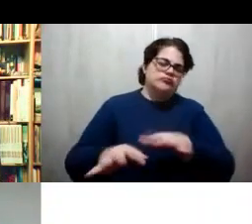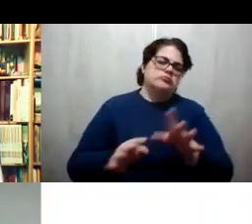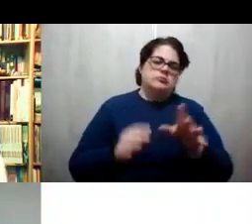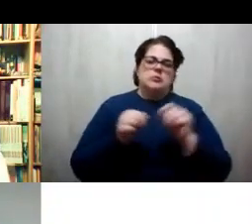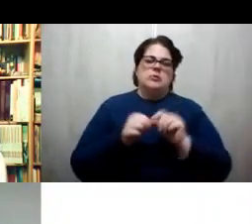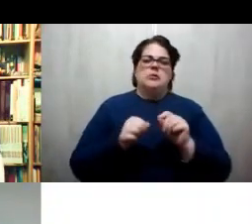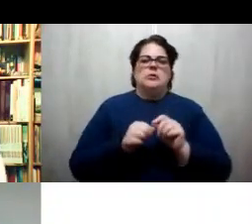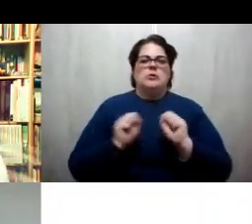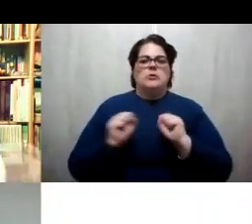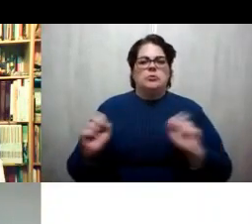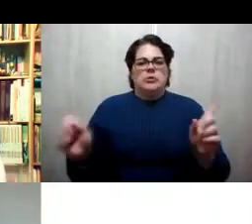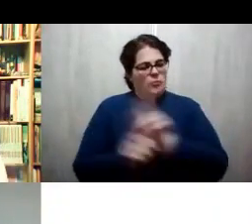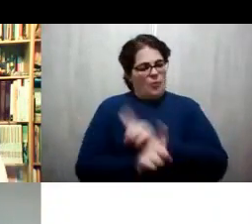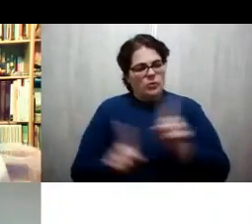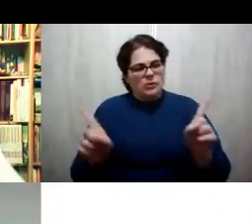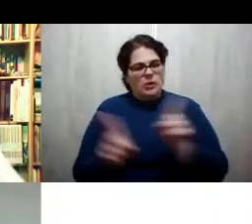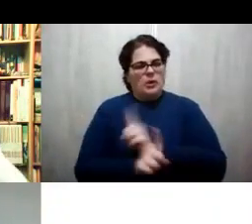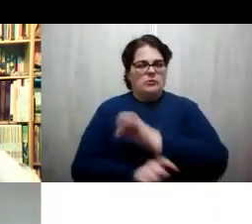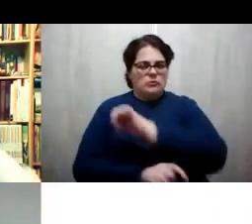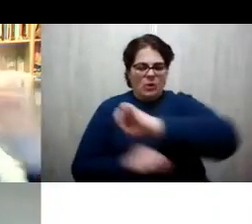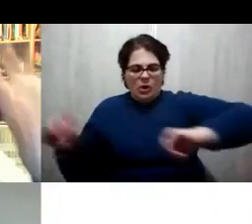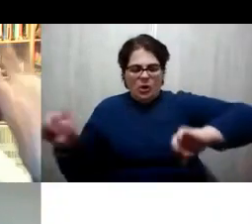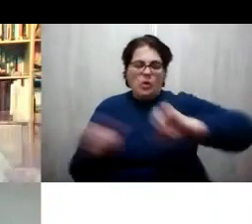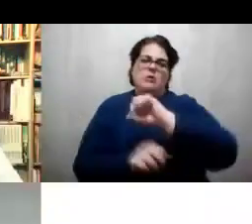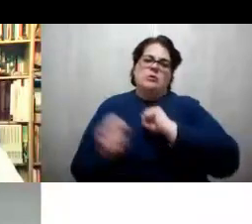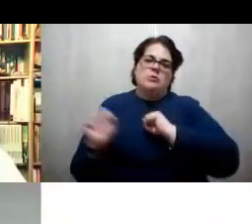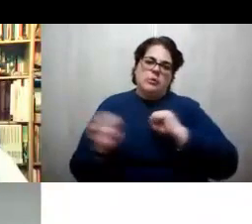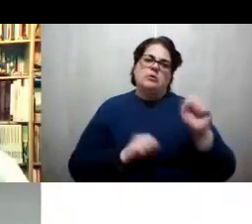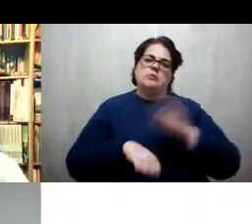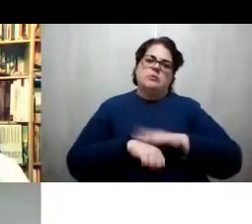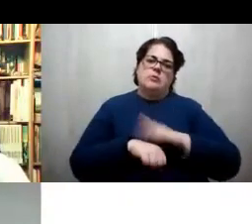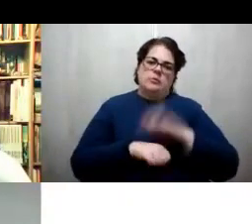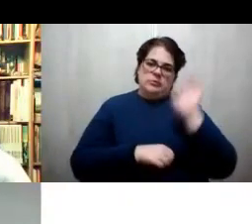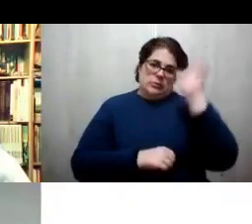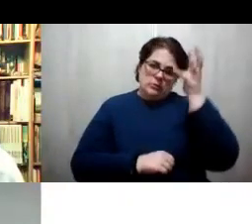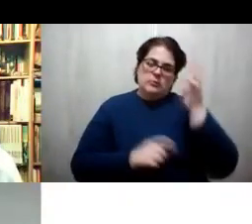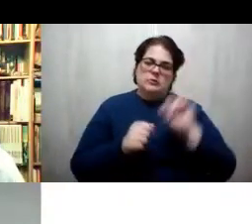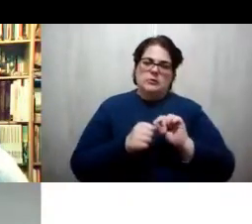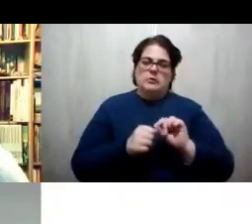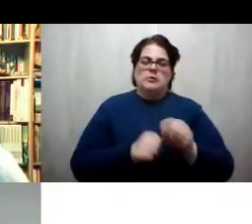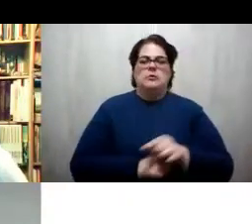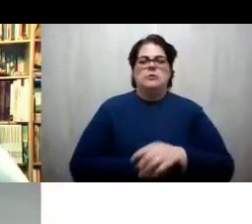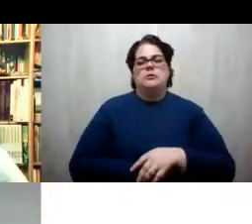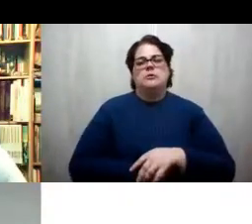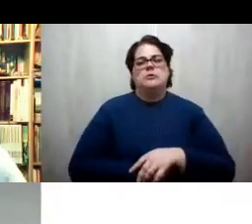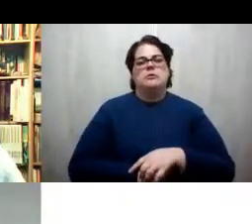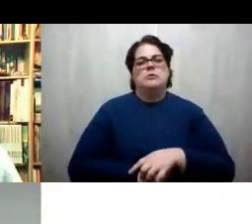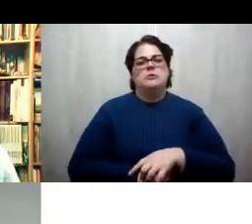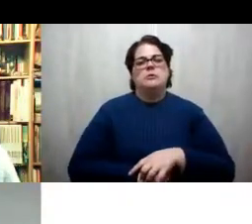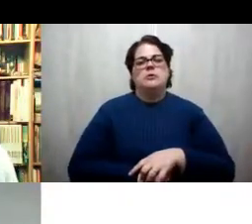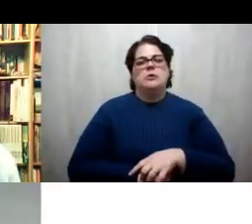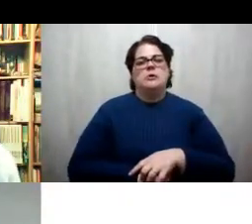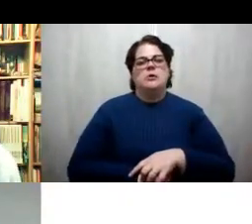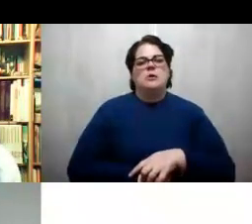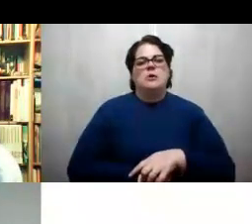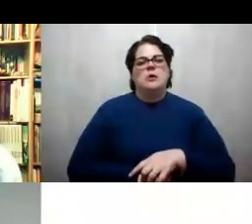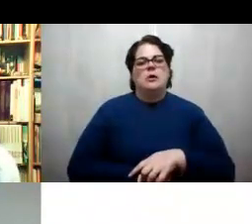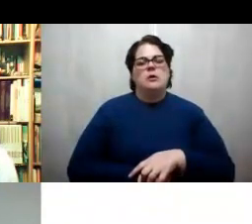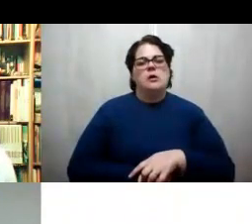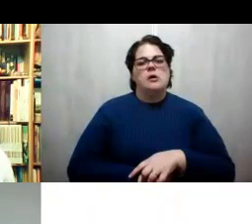podia fazer dupla com outra pessoa. Tudo isso a gente resolveu na nossa reunião inicial, né? E